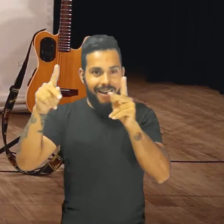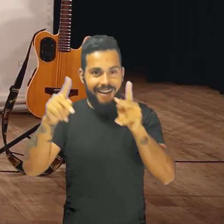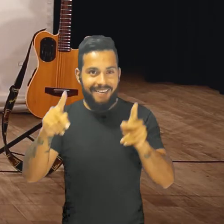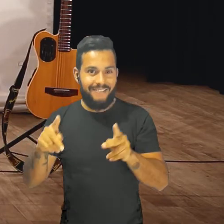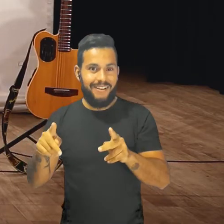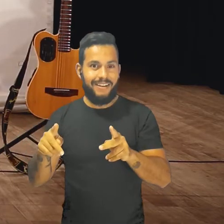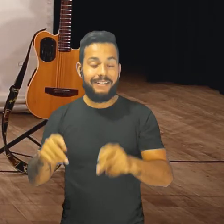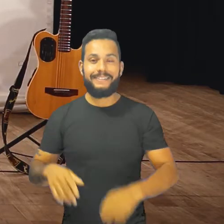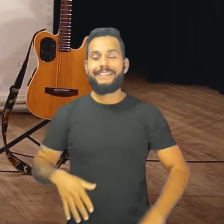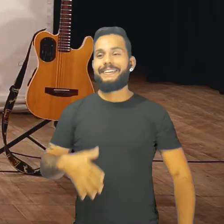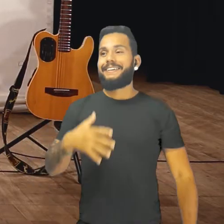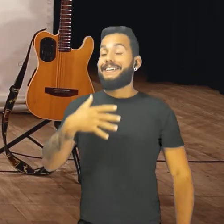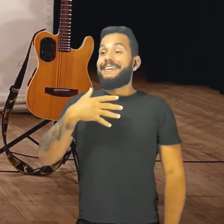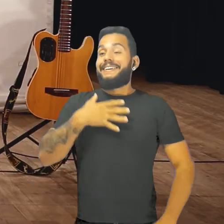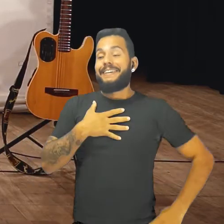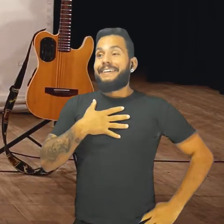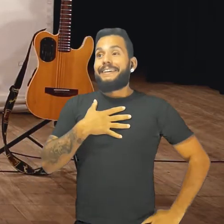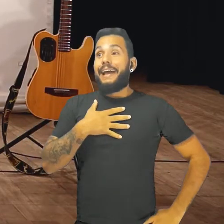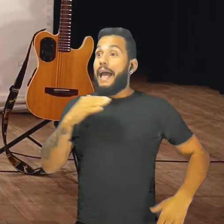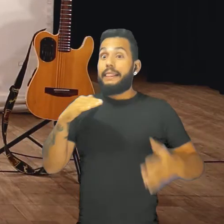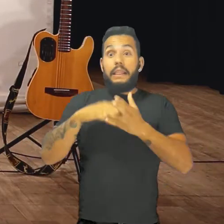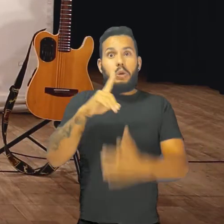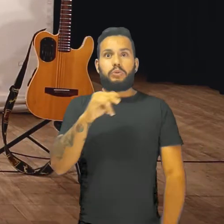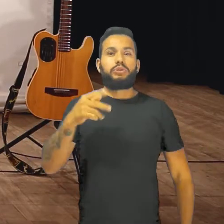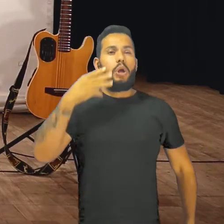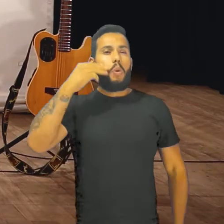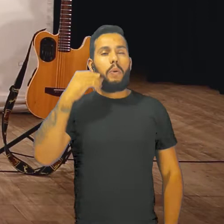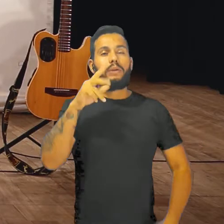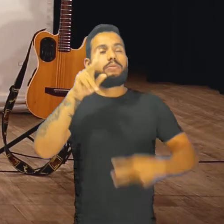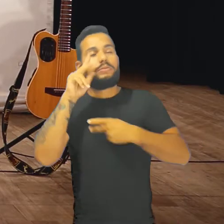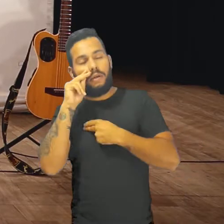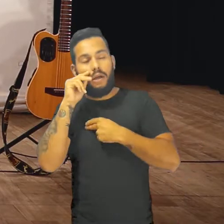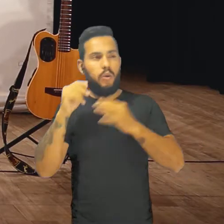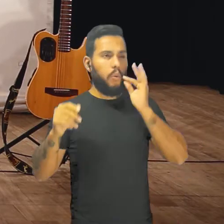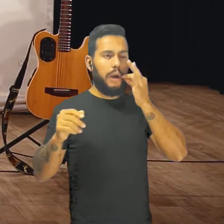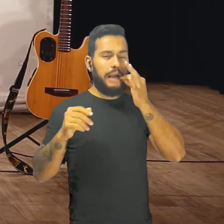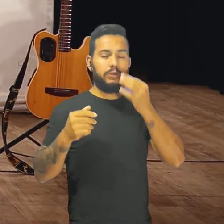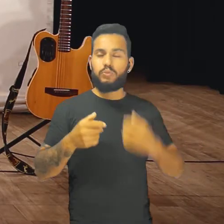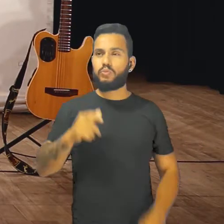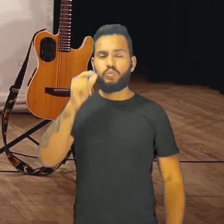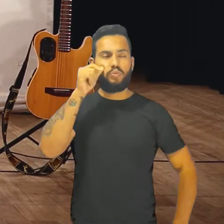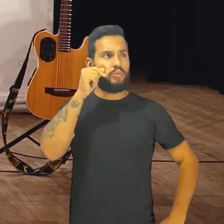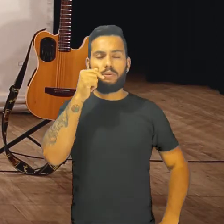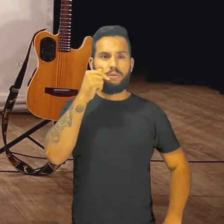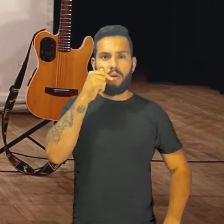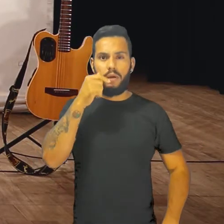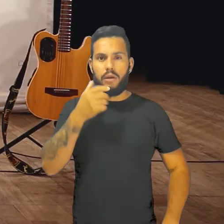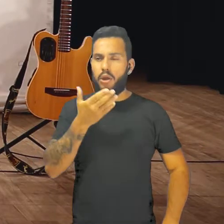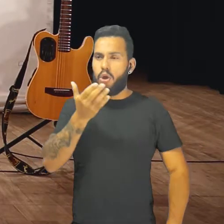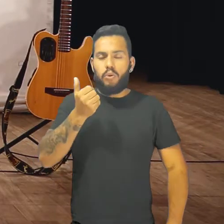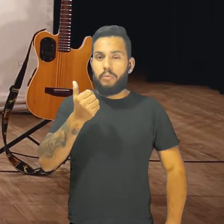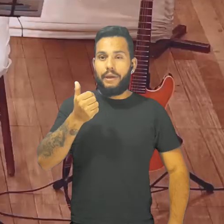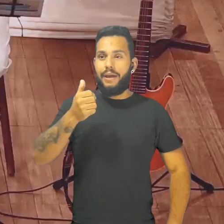paz. Ai, até certa feita em que o gato se deita, o rato faminto com um sono no instinto resolve comer. Ele abocanha o